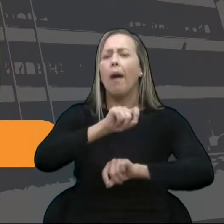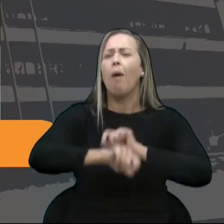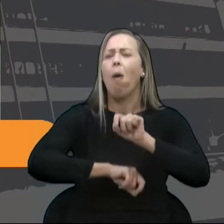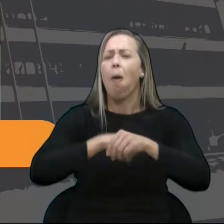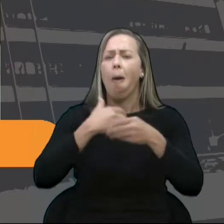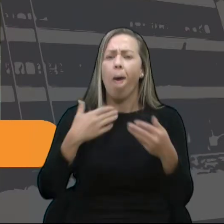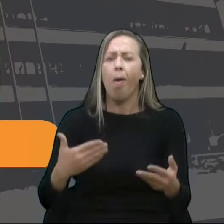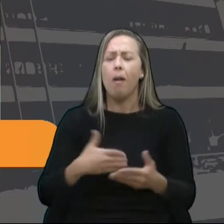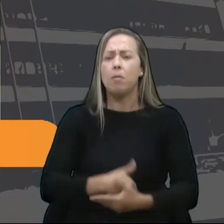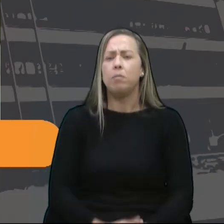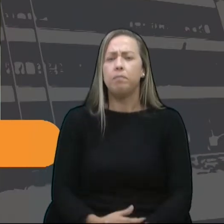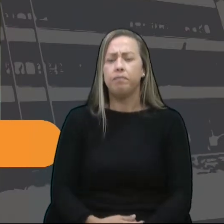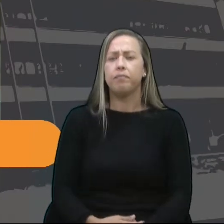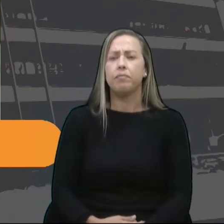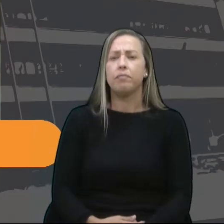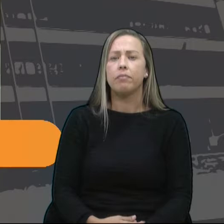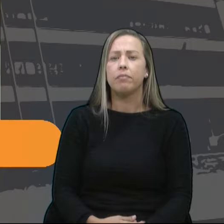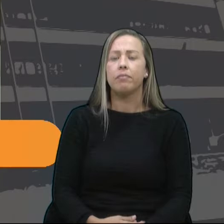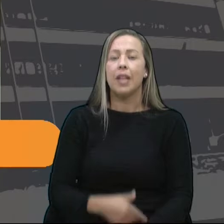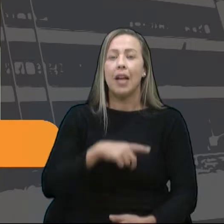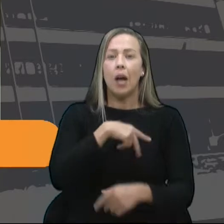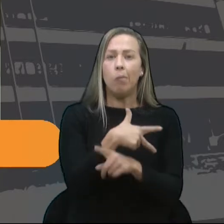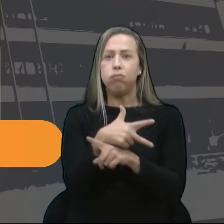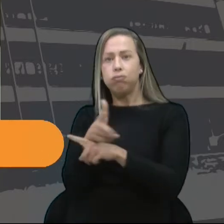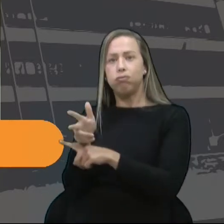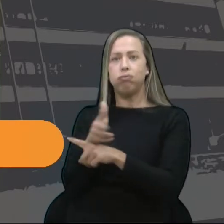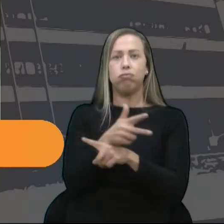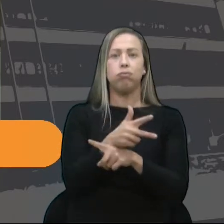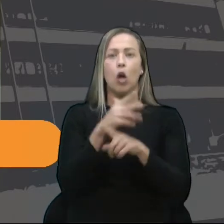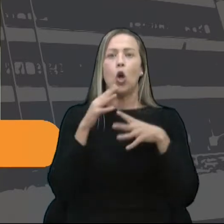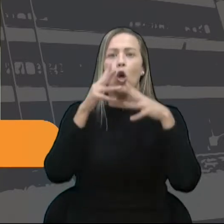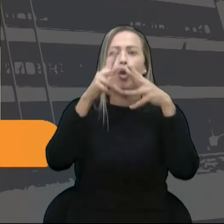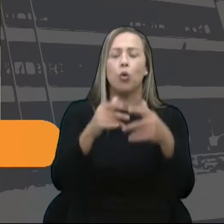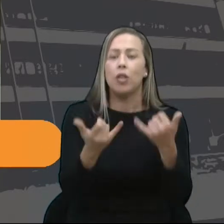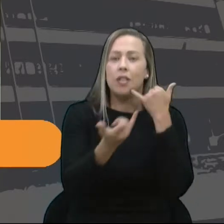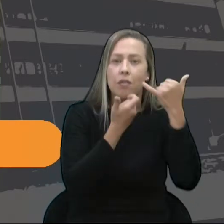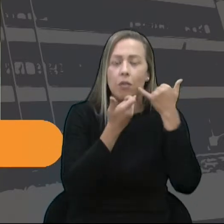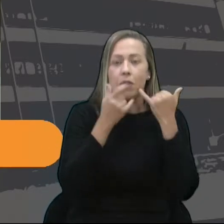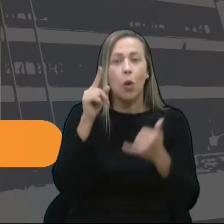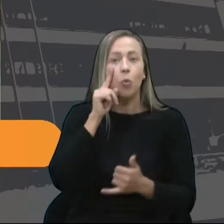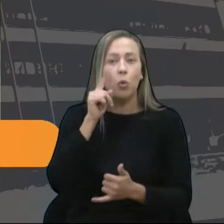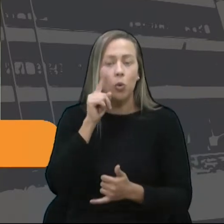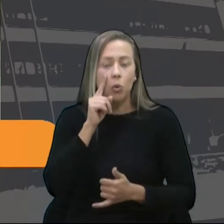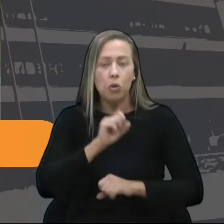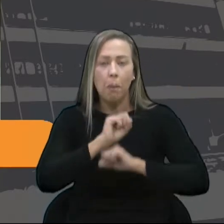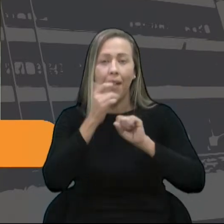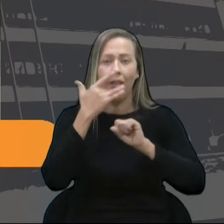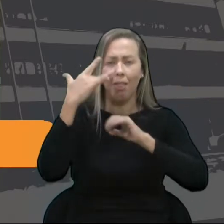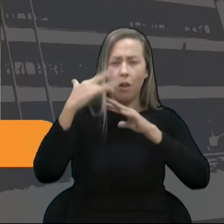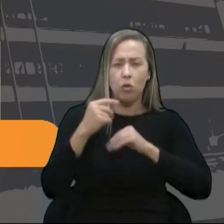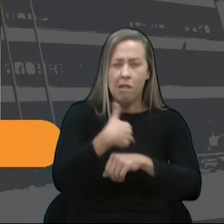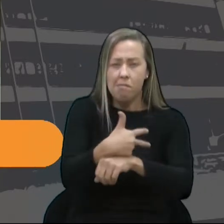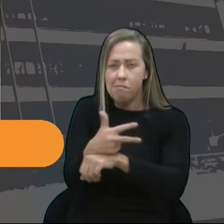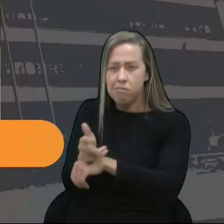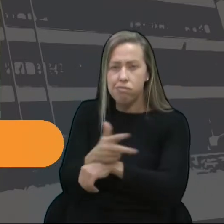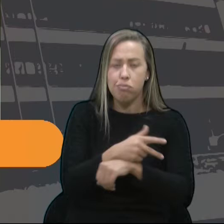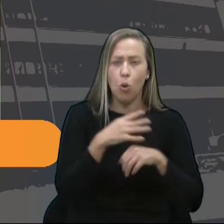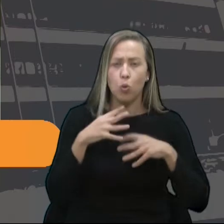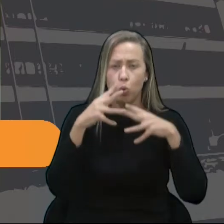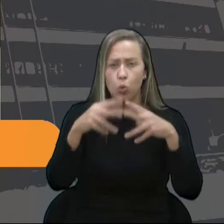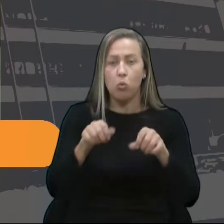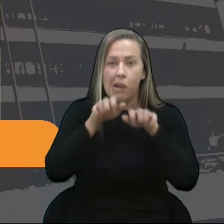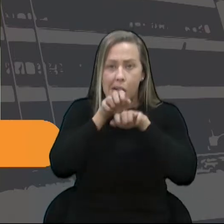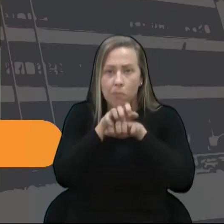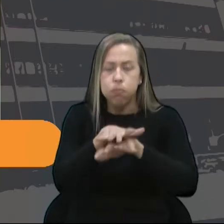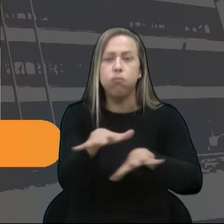que cobrem o dia a dia dos acontecimentos, ou seja, muitas vezes